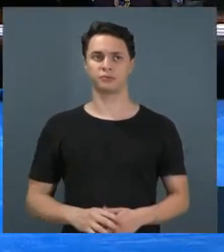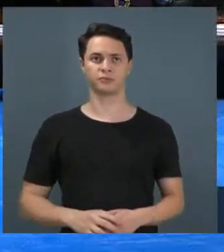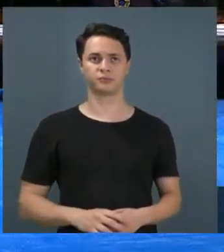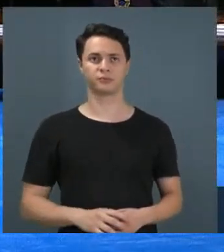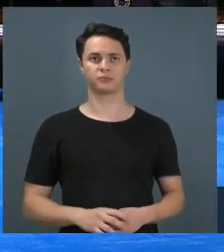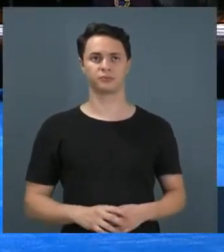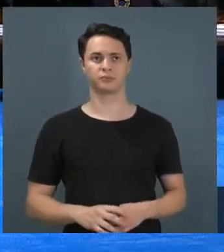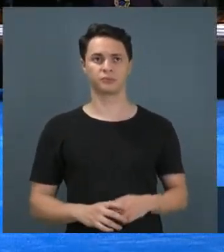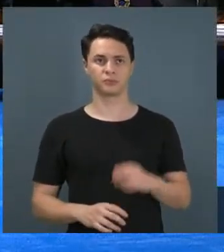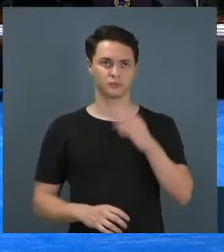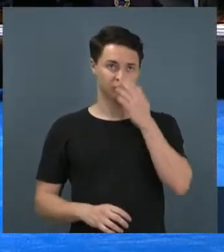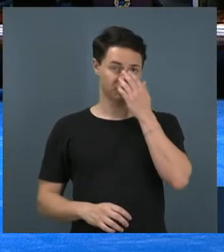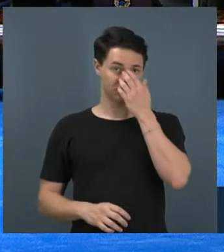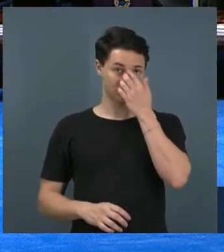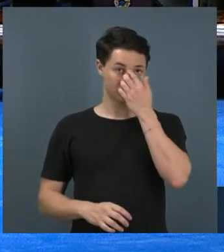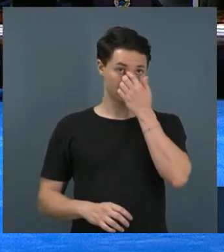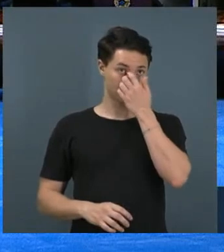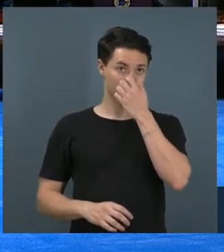Tamo junto.